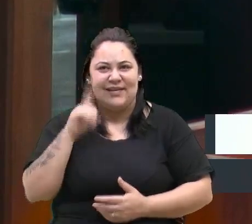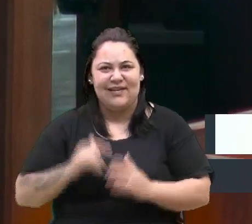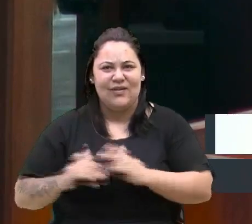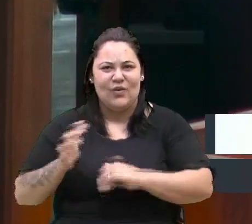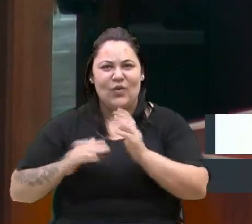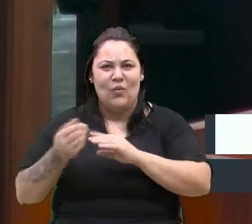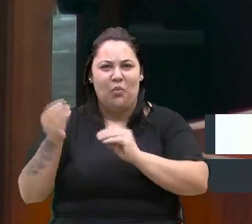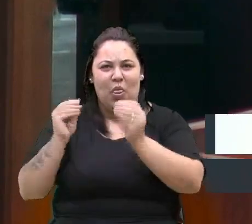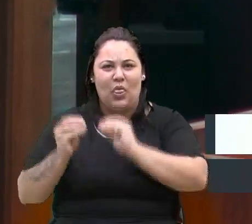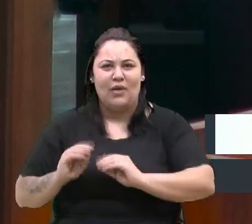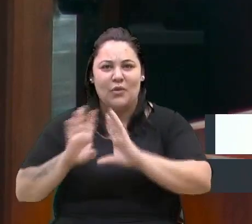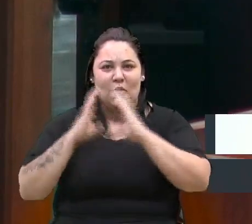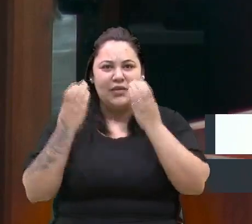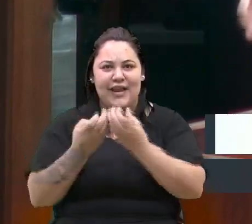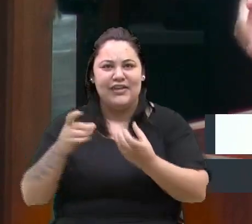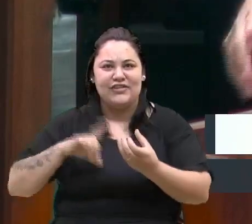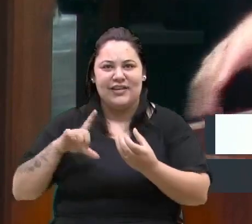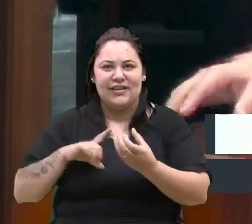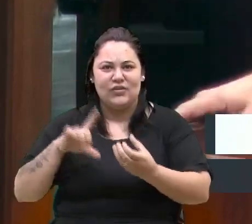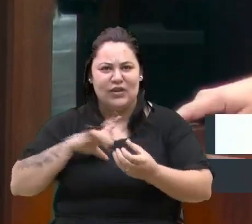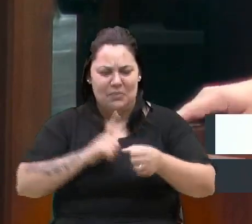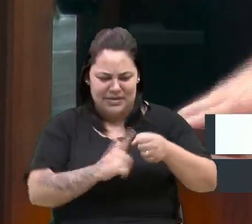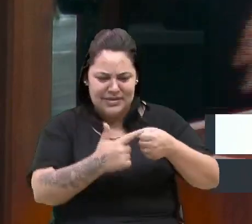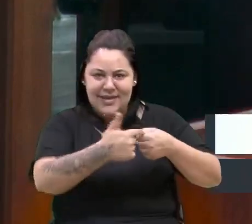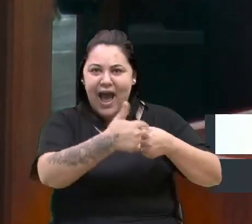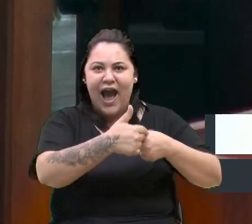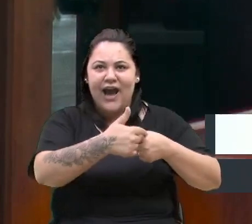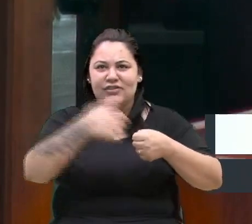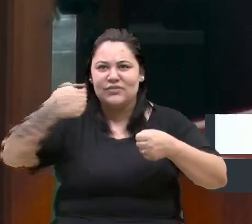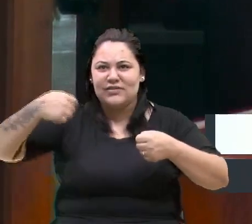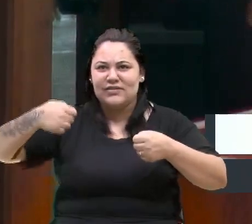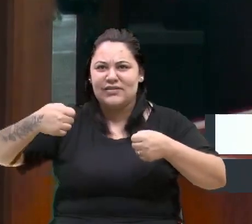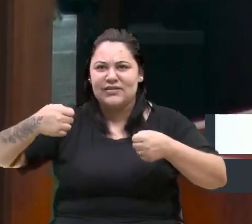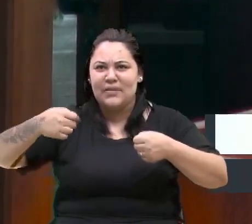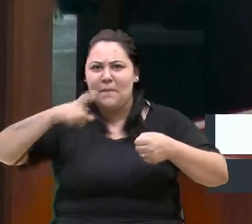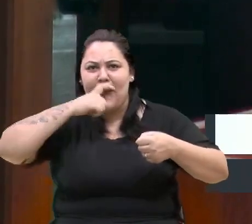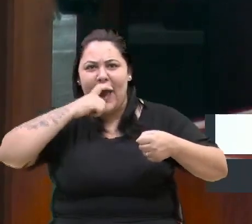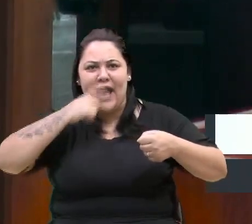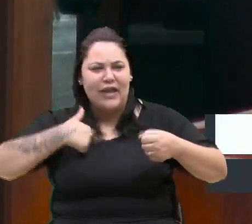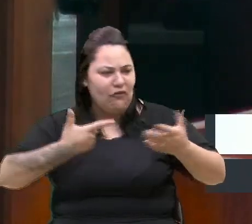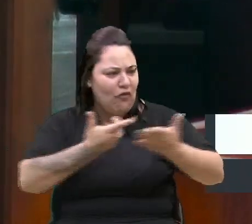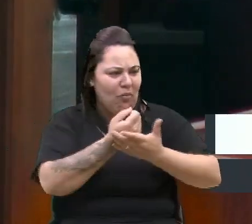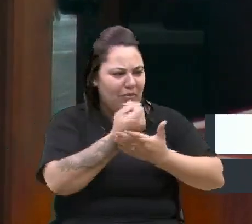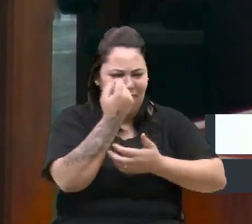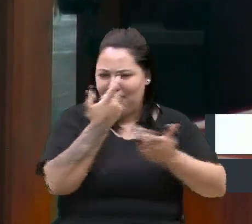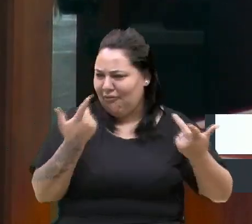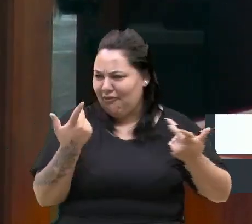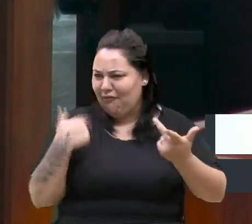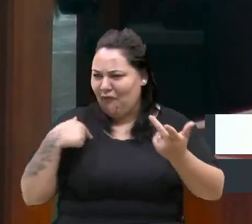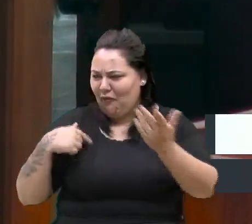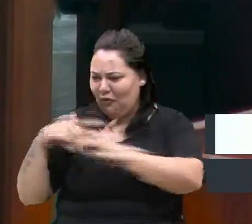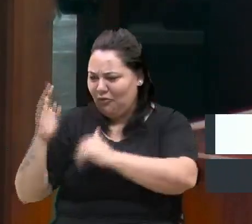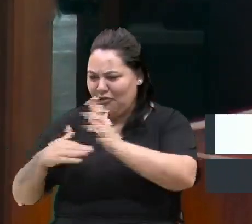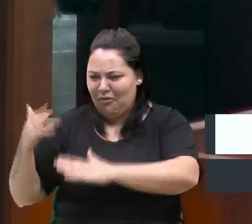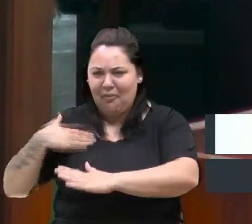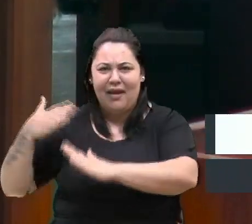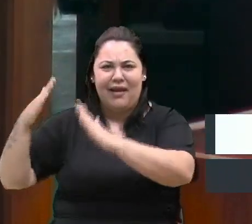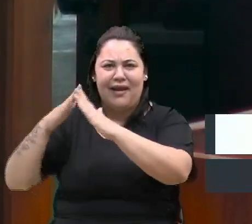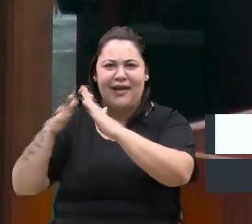É uma comunidade que tem lá, tu tem uma cidade, e ele me fala, pai, eu vou comprar um negócio, eu vou construir a minha casa, eu